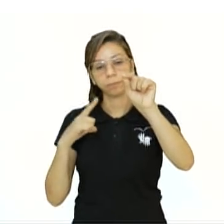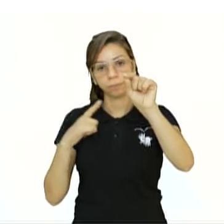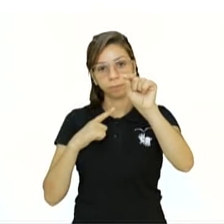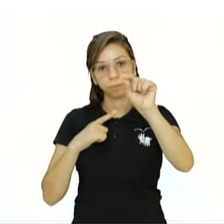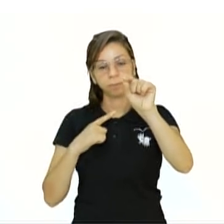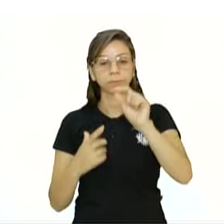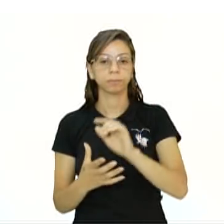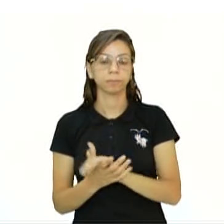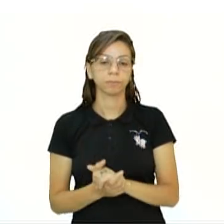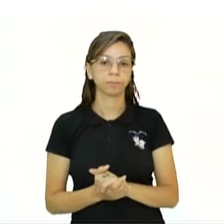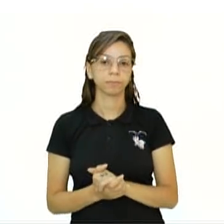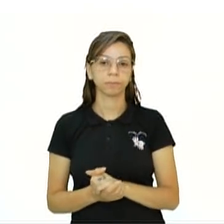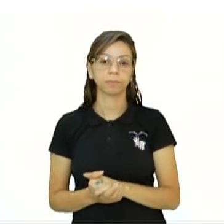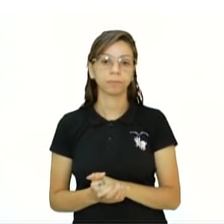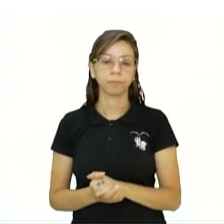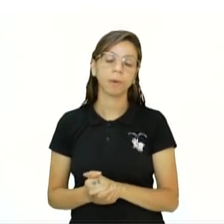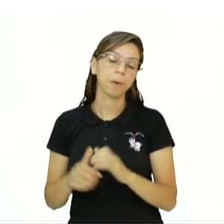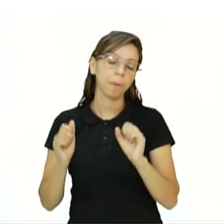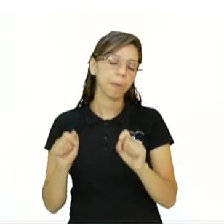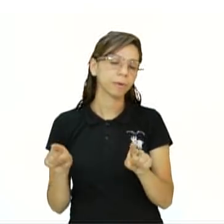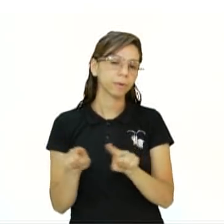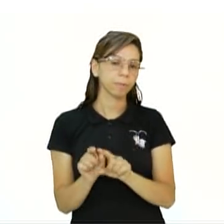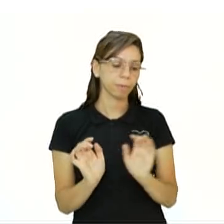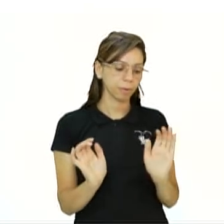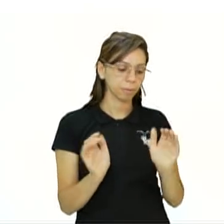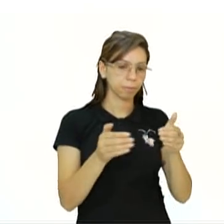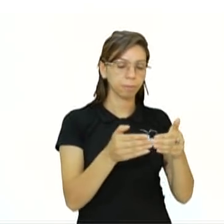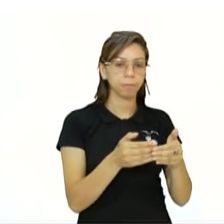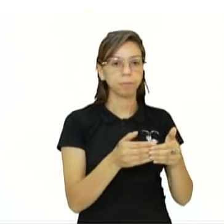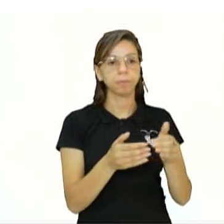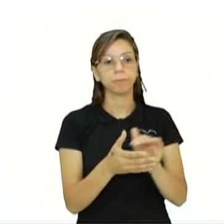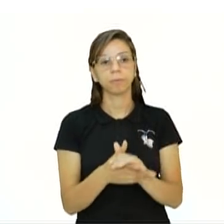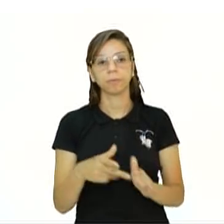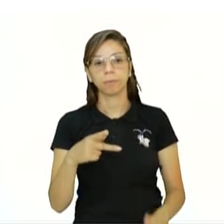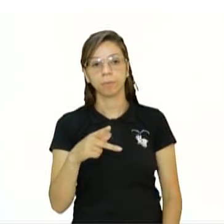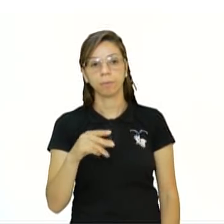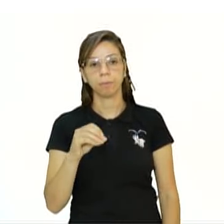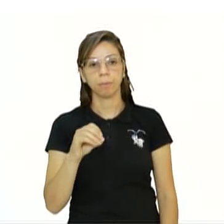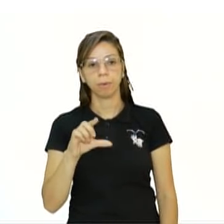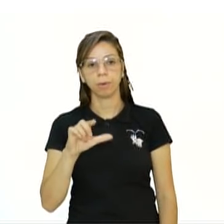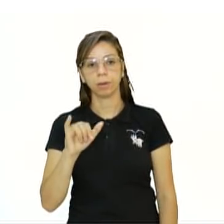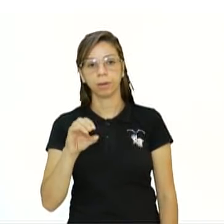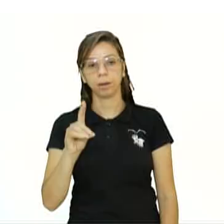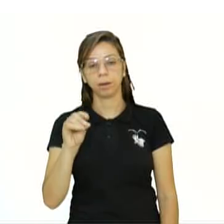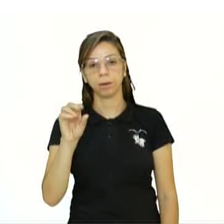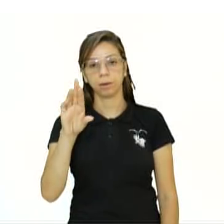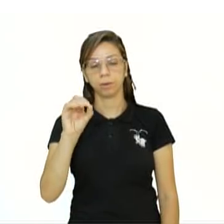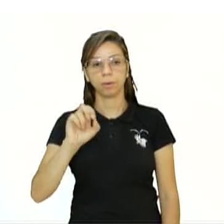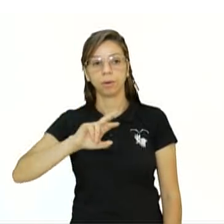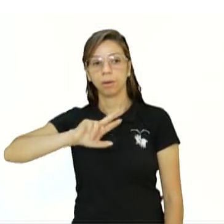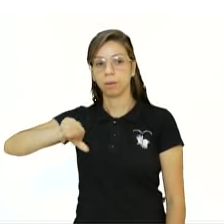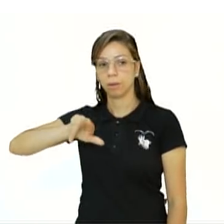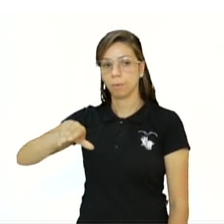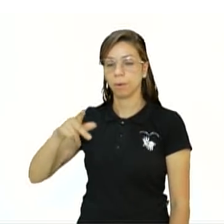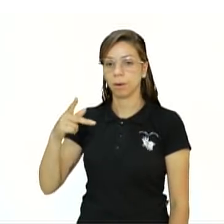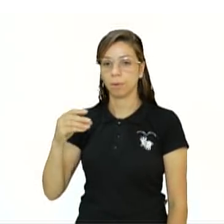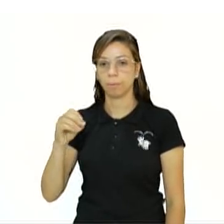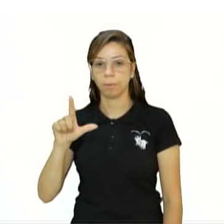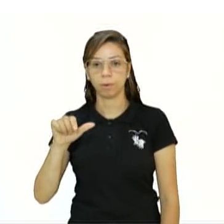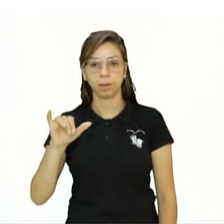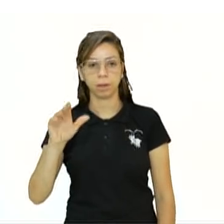e altura e podem ser classificados entre poliedros e não poliedros, que são os